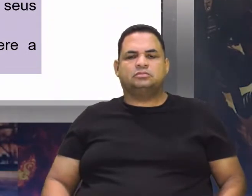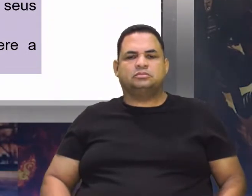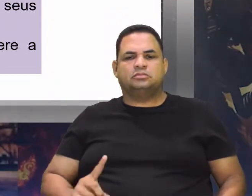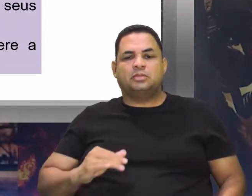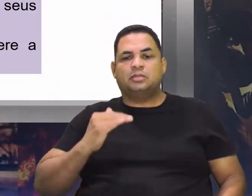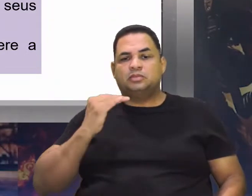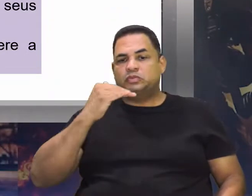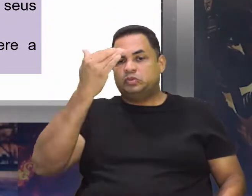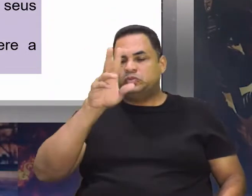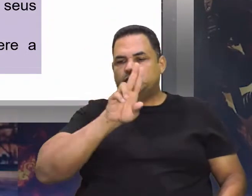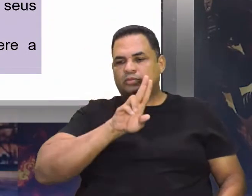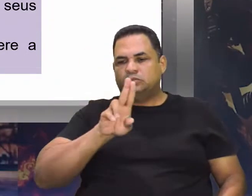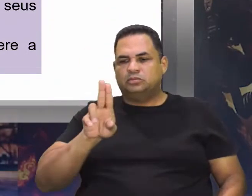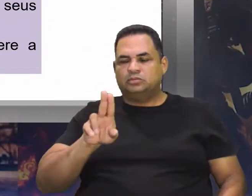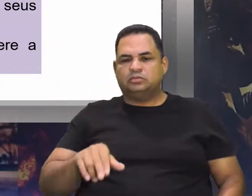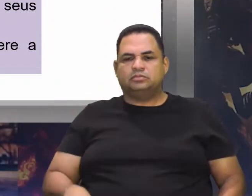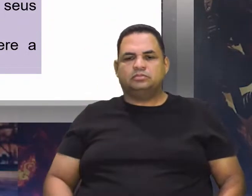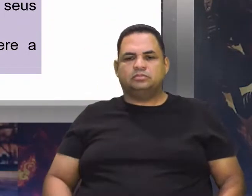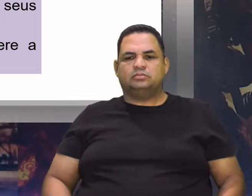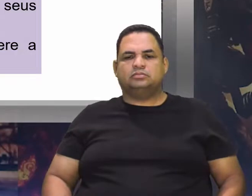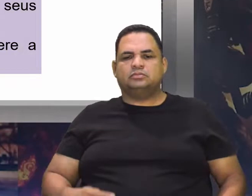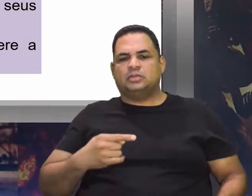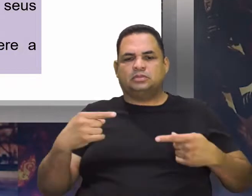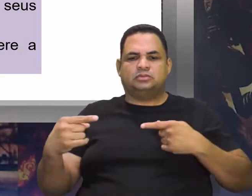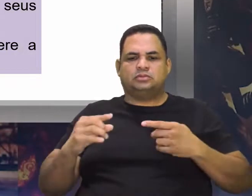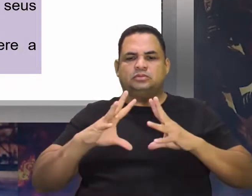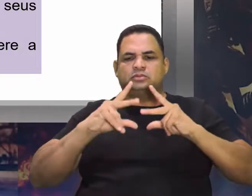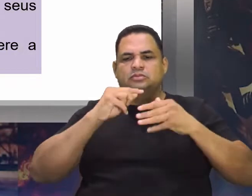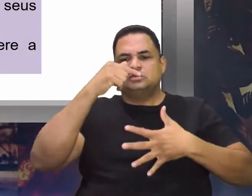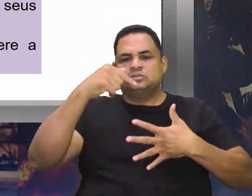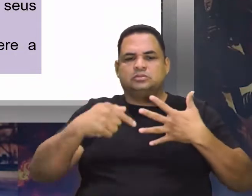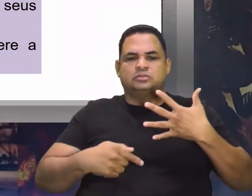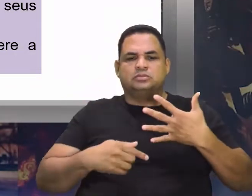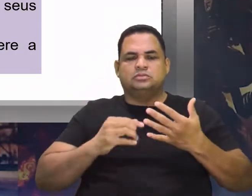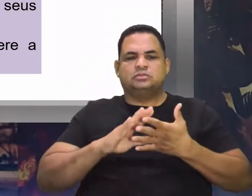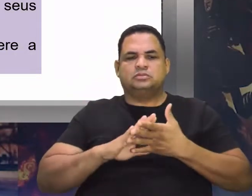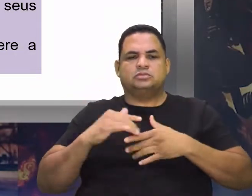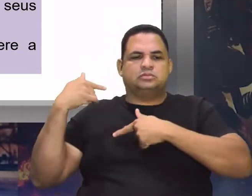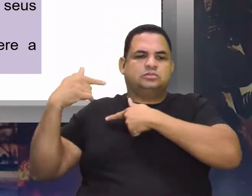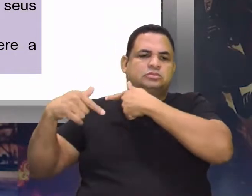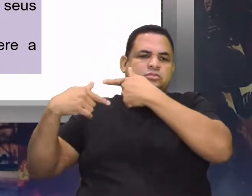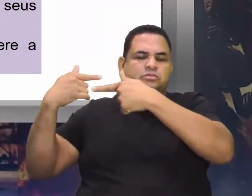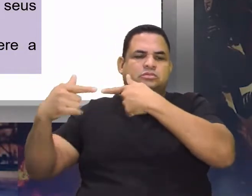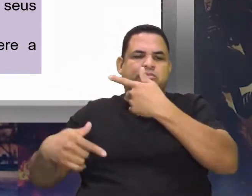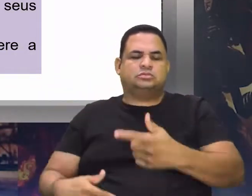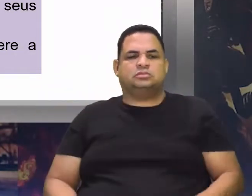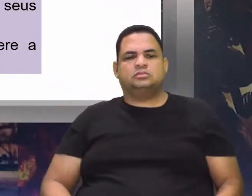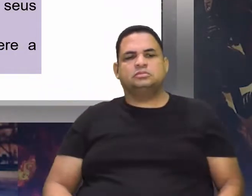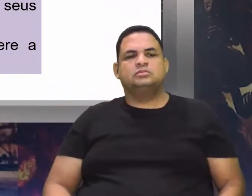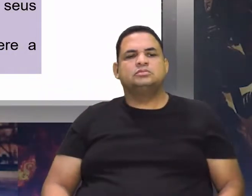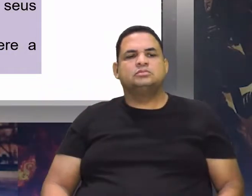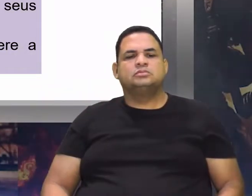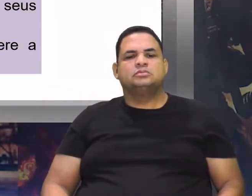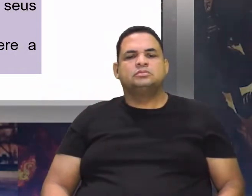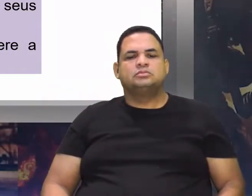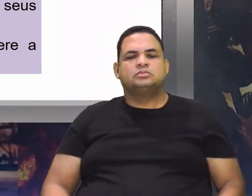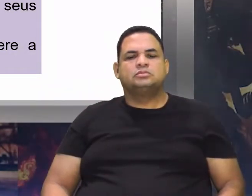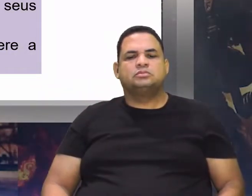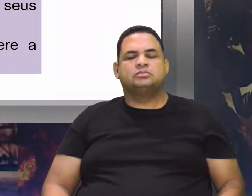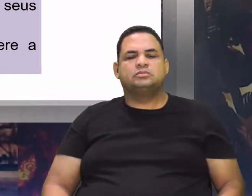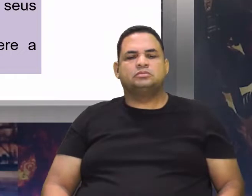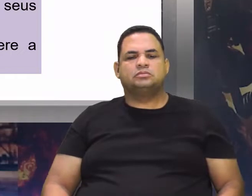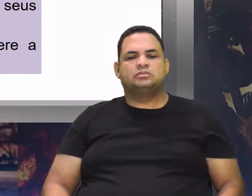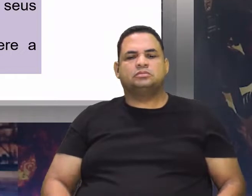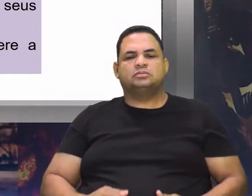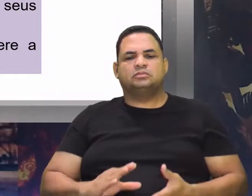hominídeo, para nos referir a todas as espécies dos seres ancestrais. Então, todas as